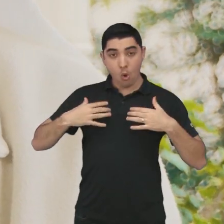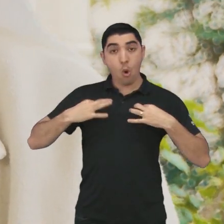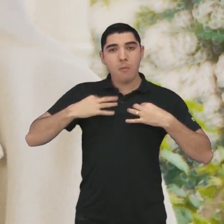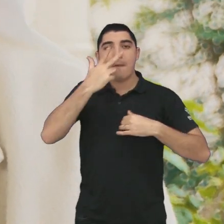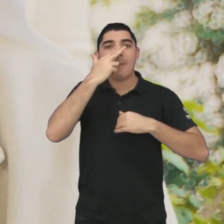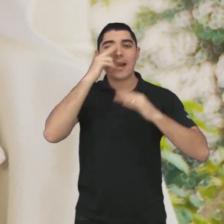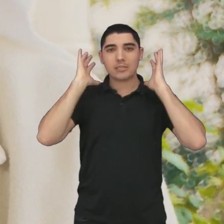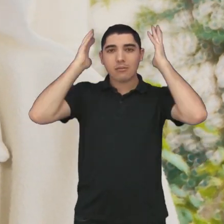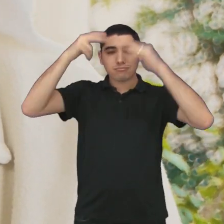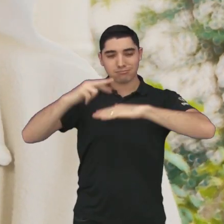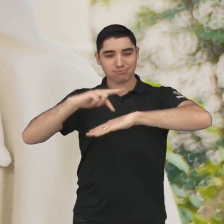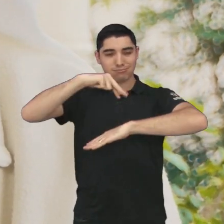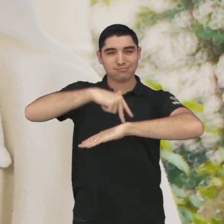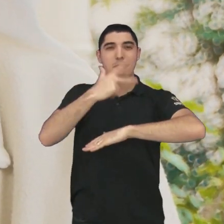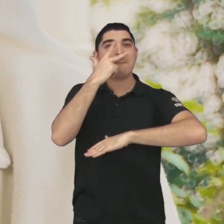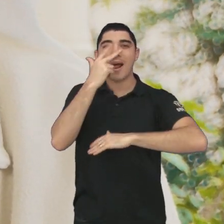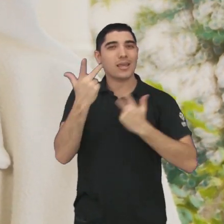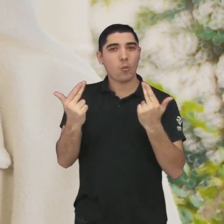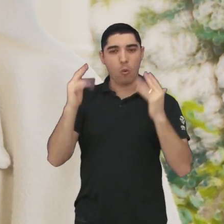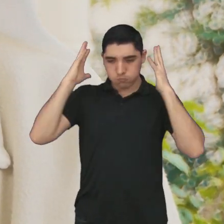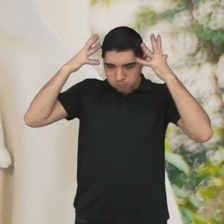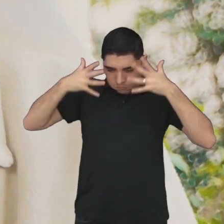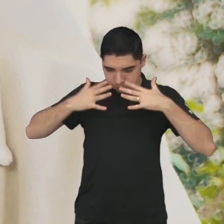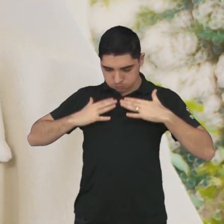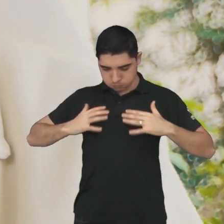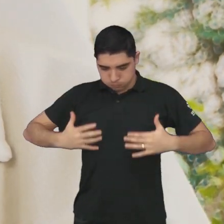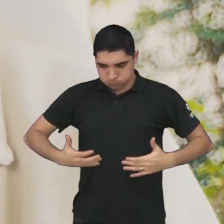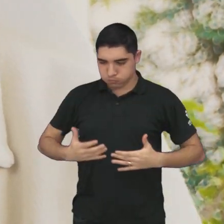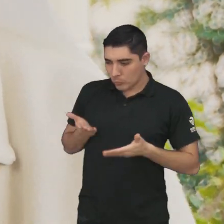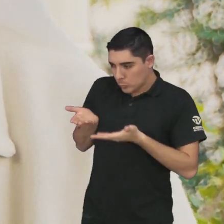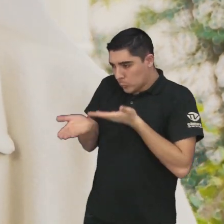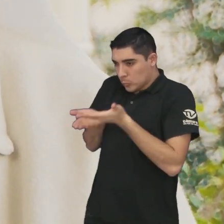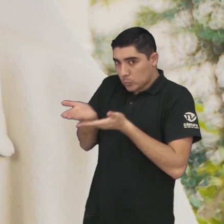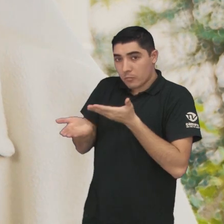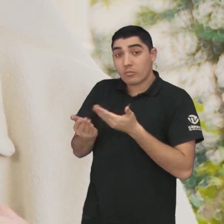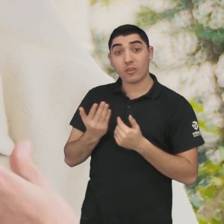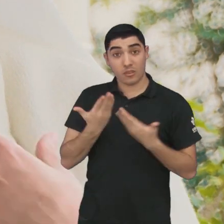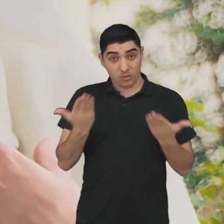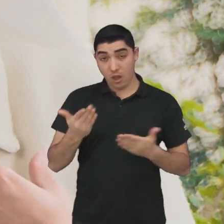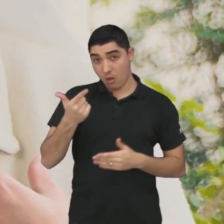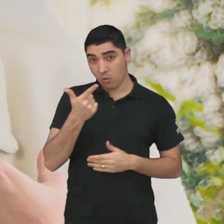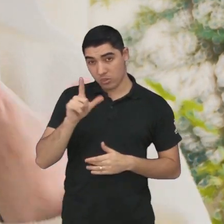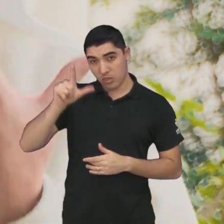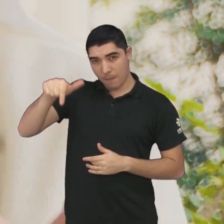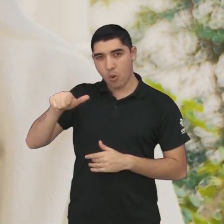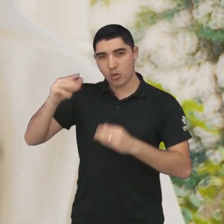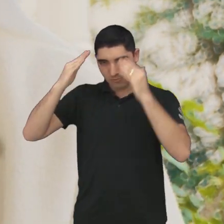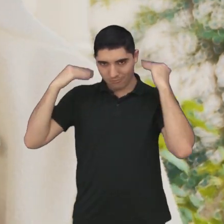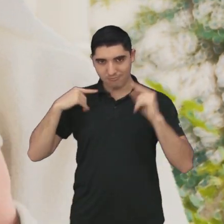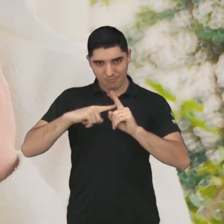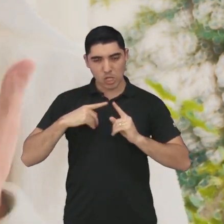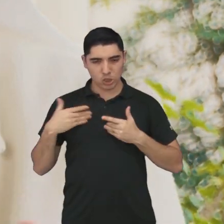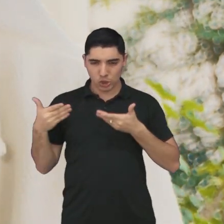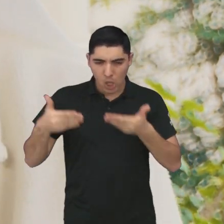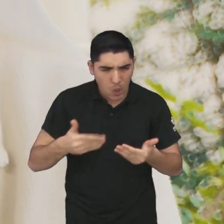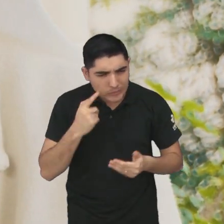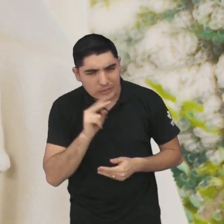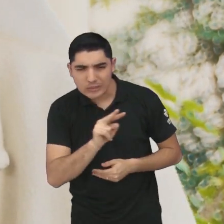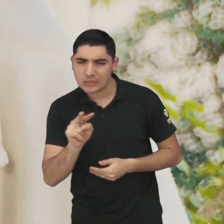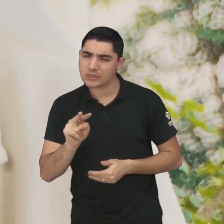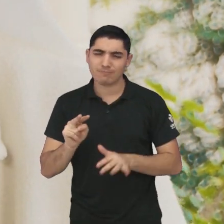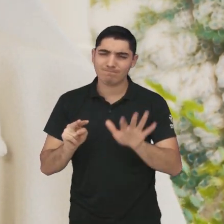eles tinham tanto medo que eles pediam para os pacientes usarem como se fosse uma burca, assim. Andavam assim, quanto mais infeccioso, mais doente